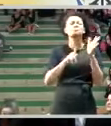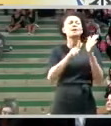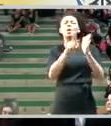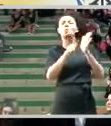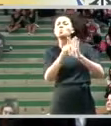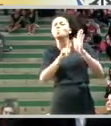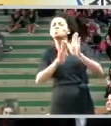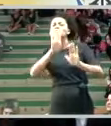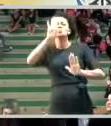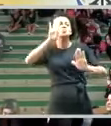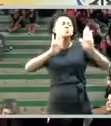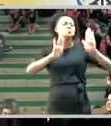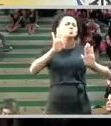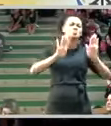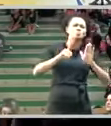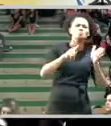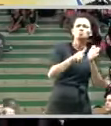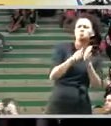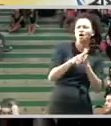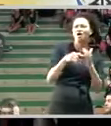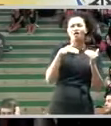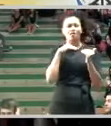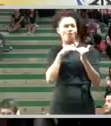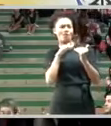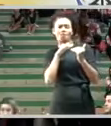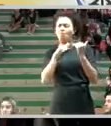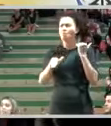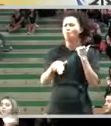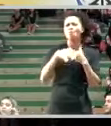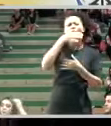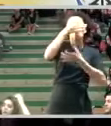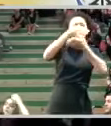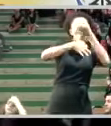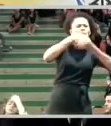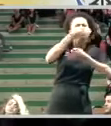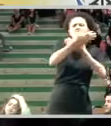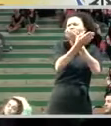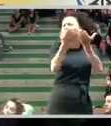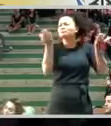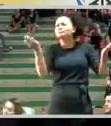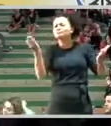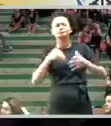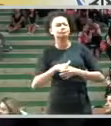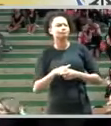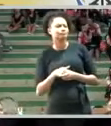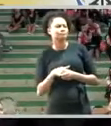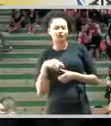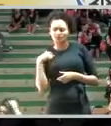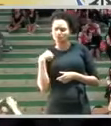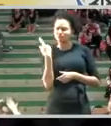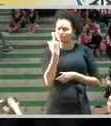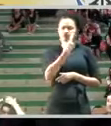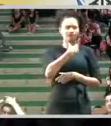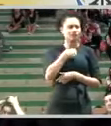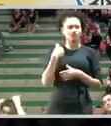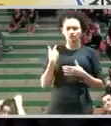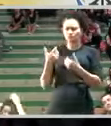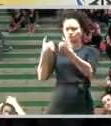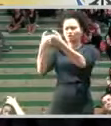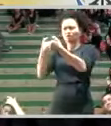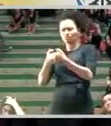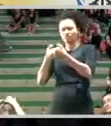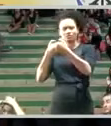oficiais, entre os nobres e entre o povo. O que é que vocês acham de nós trazermos a arca de